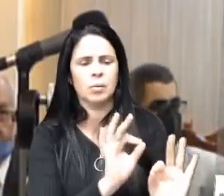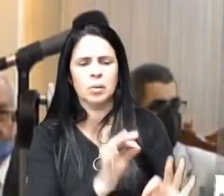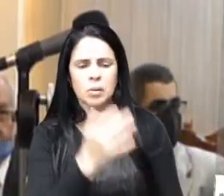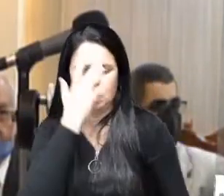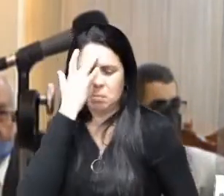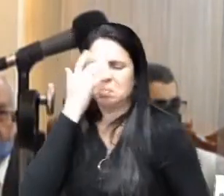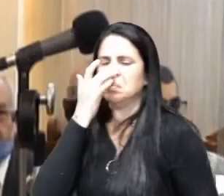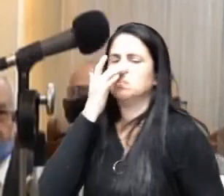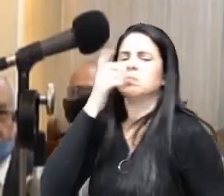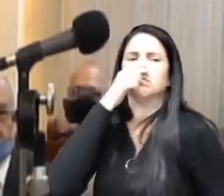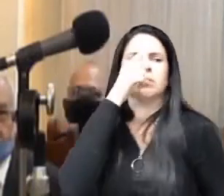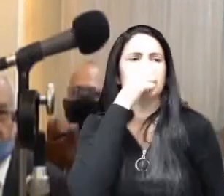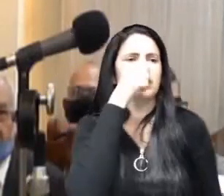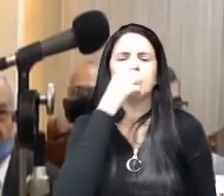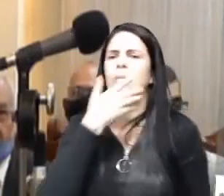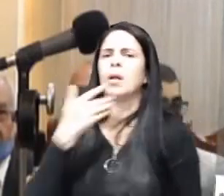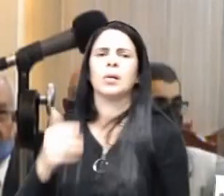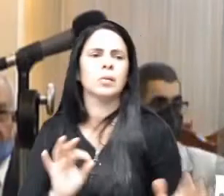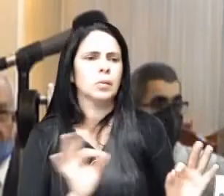Aleluia!